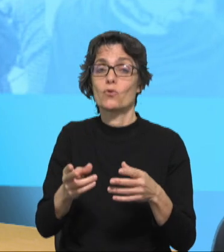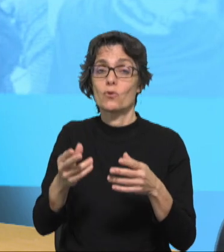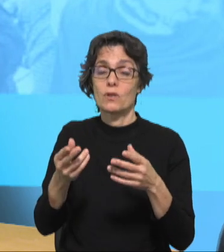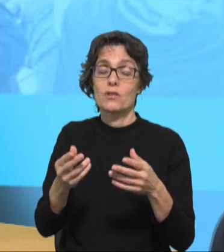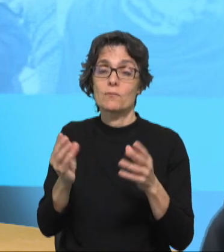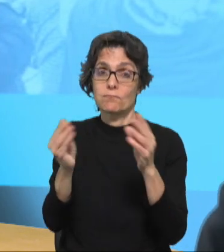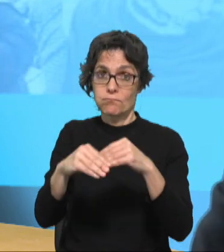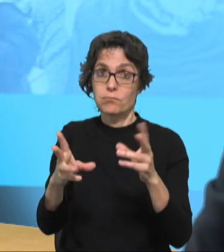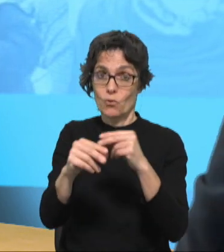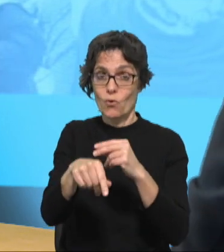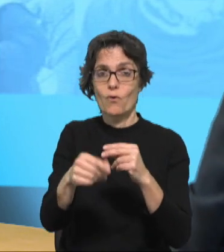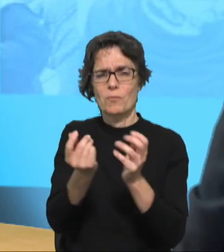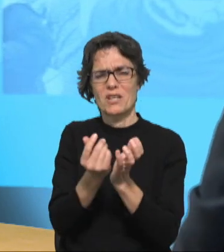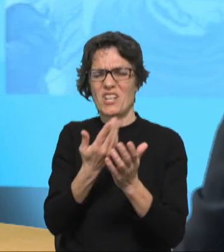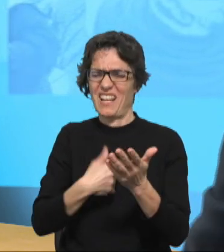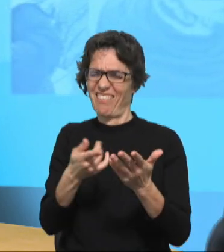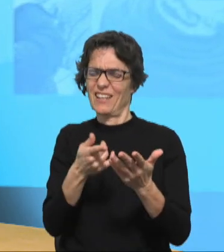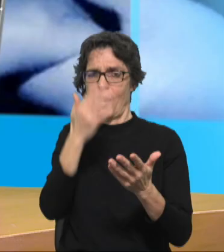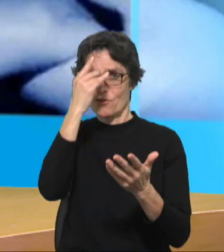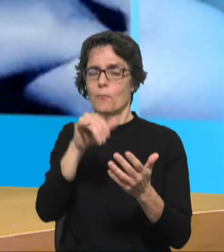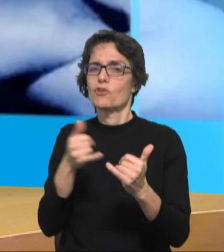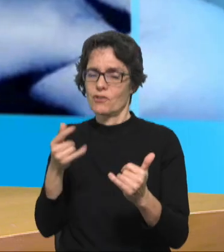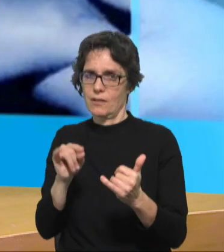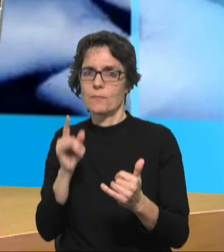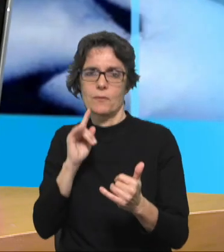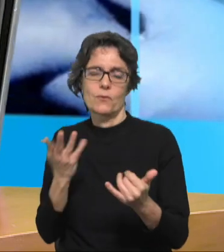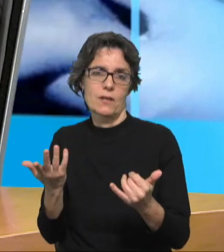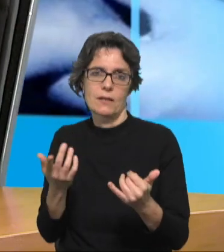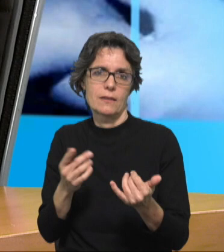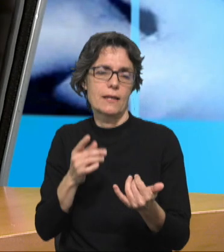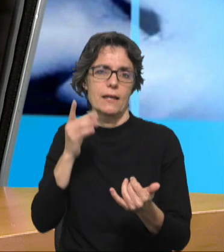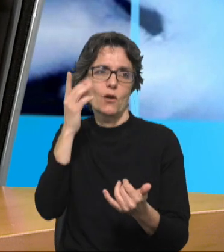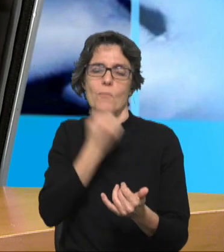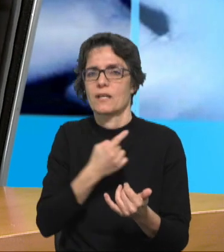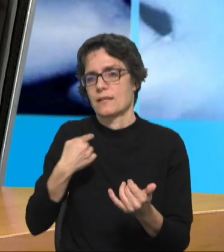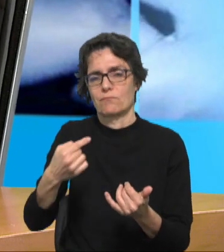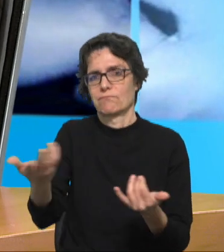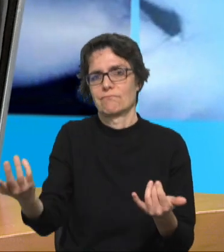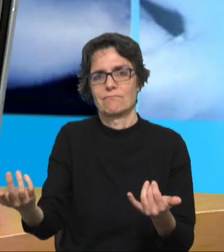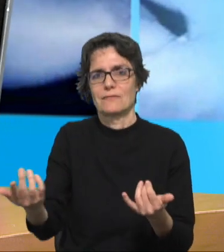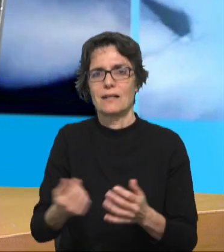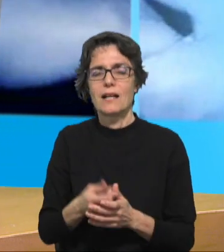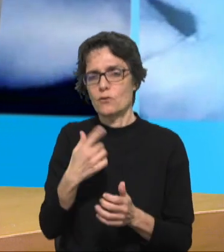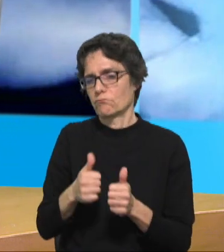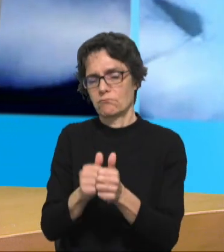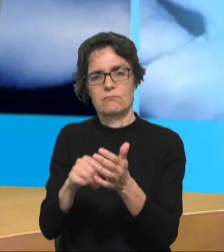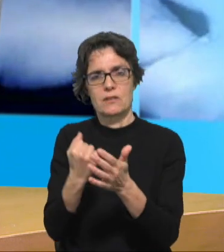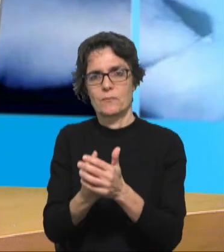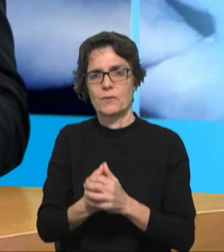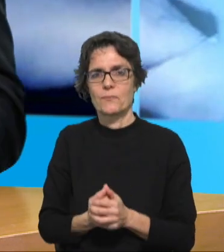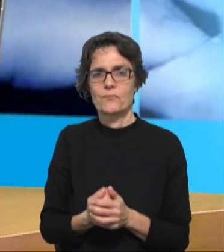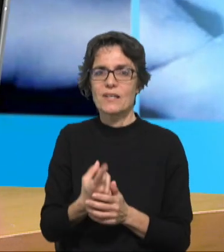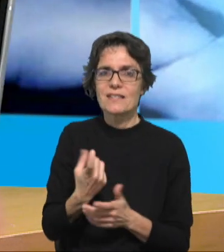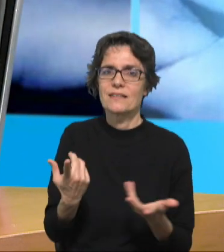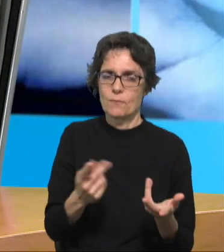está obsoleto, portanto, já sabemos que o digital é uma atualização diária, mas procuramos fazer isso e acompanhar. E já sentimos também